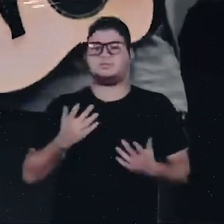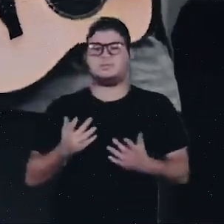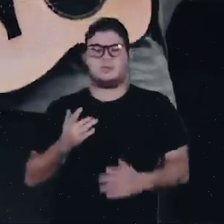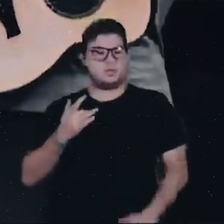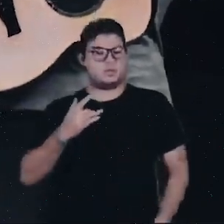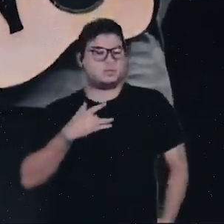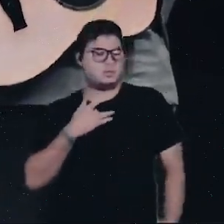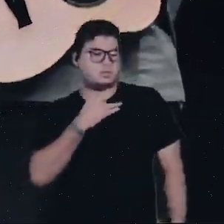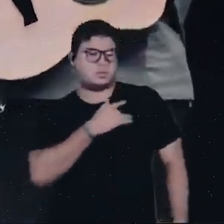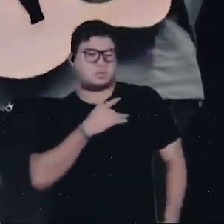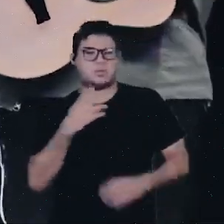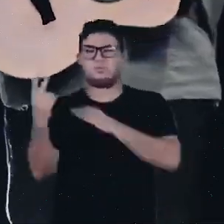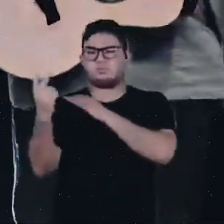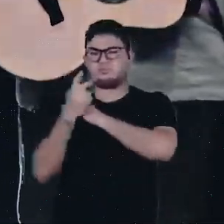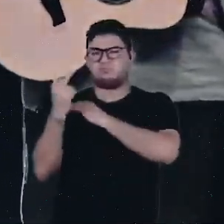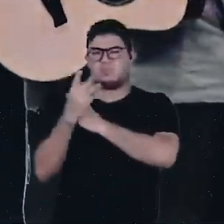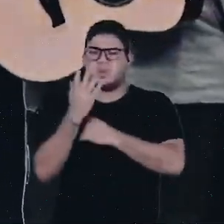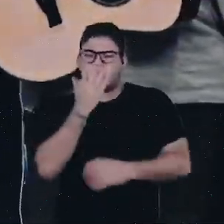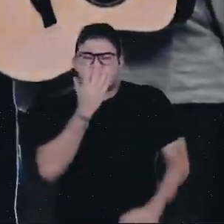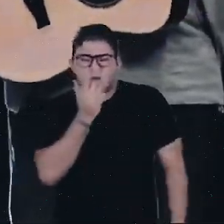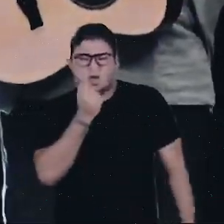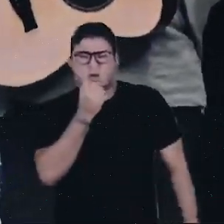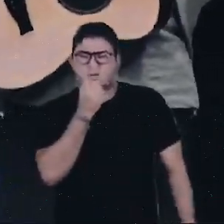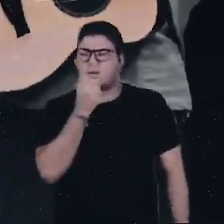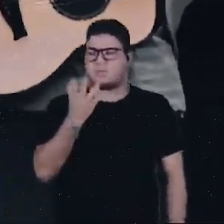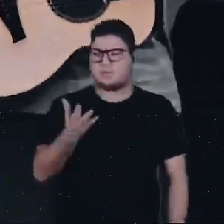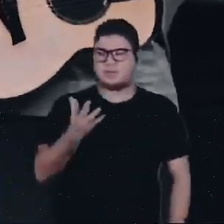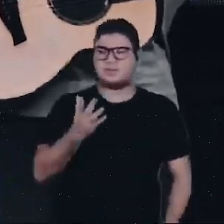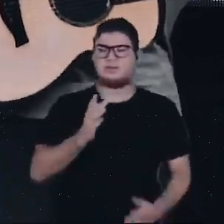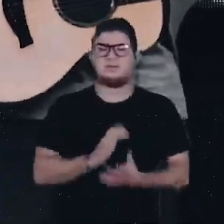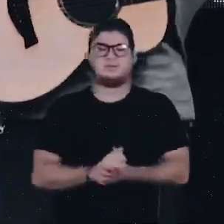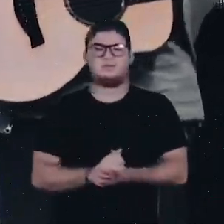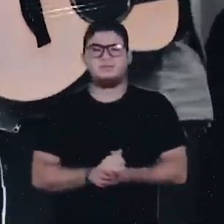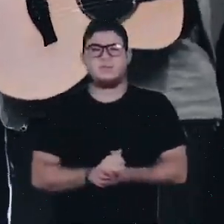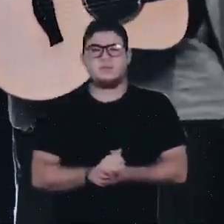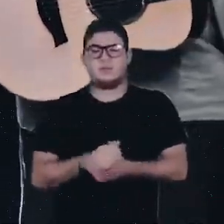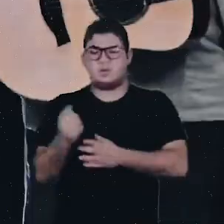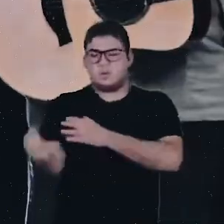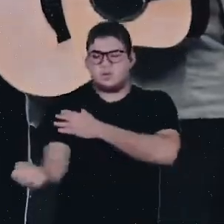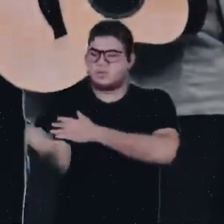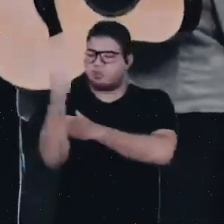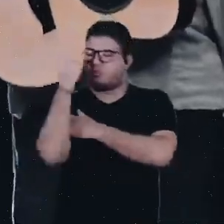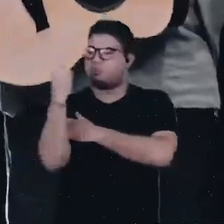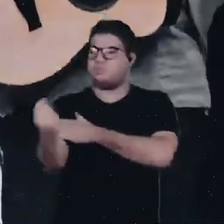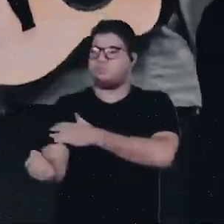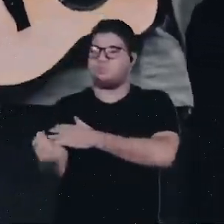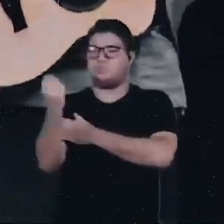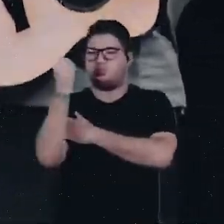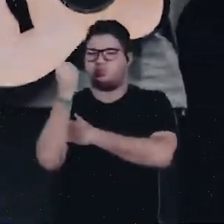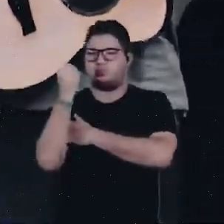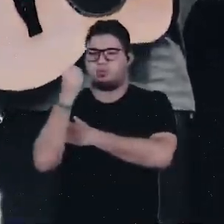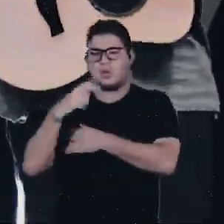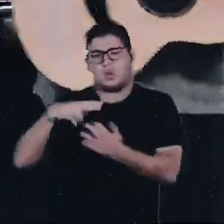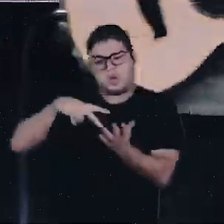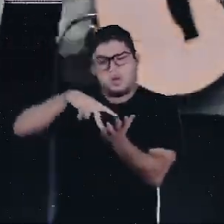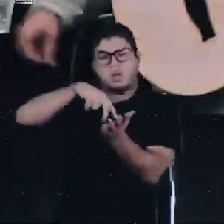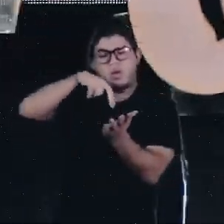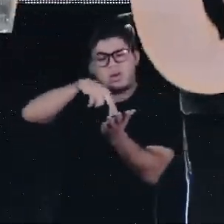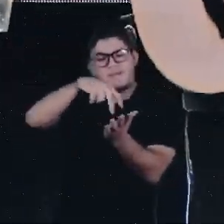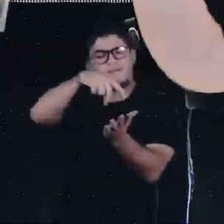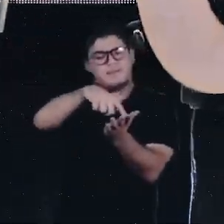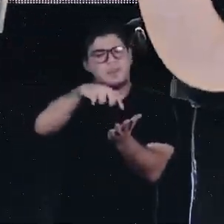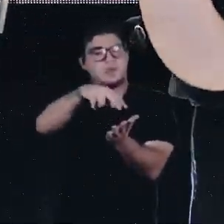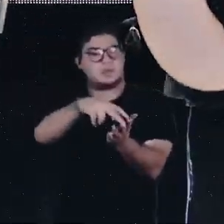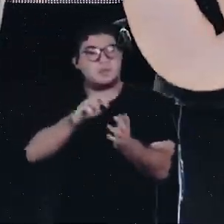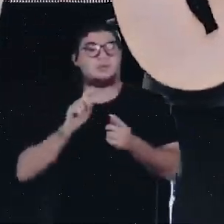Cuide. Se alimenta bem. Se exercita. Caminha. Porque